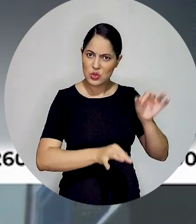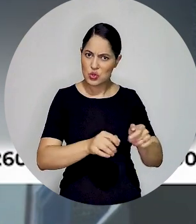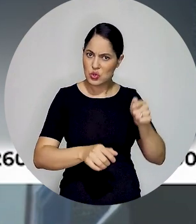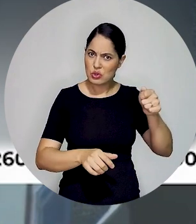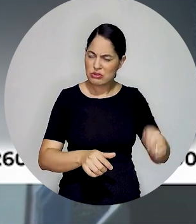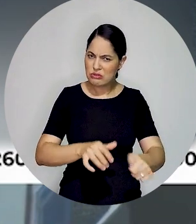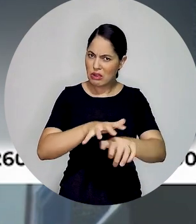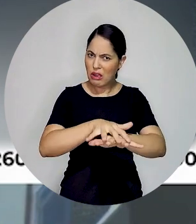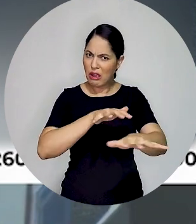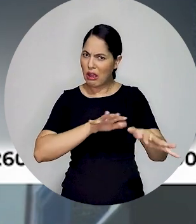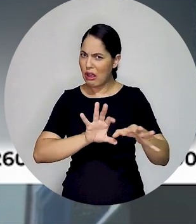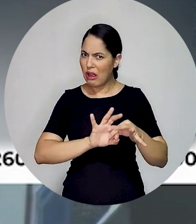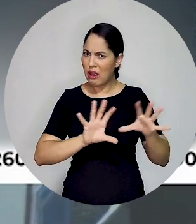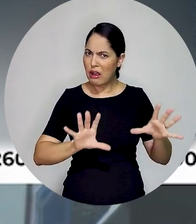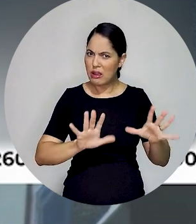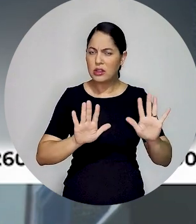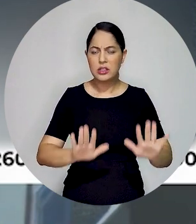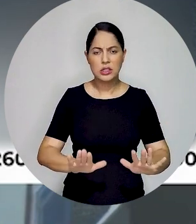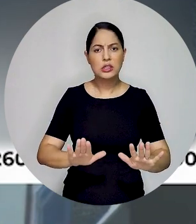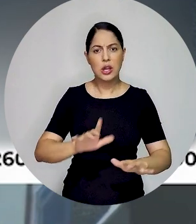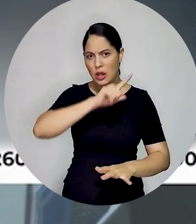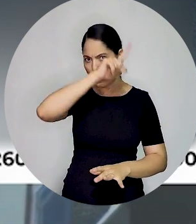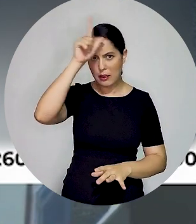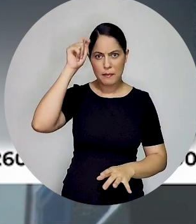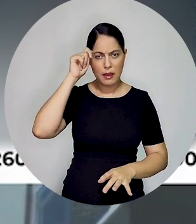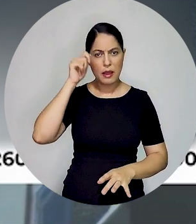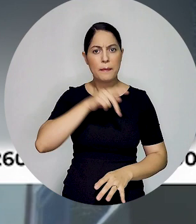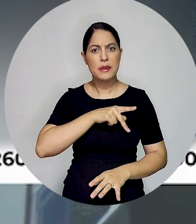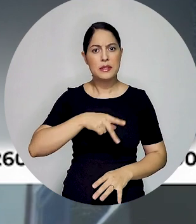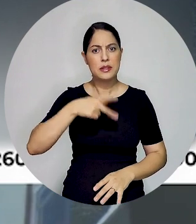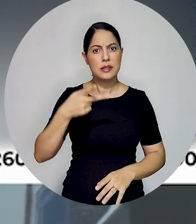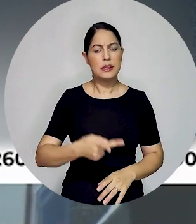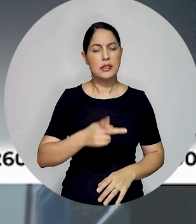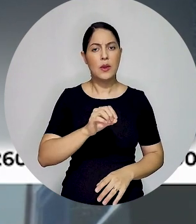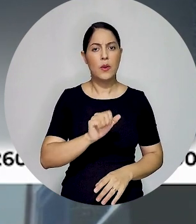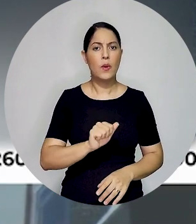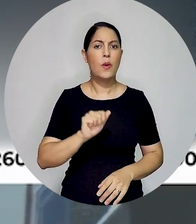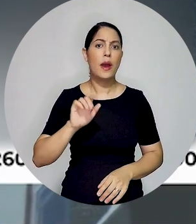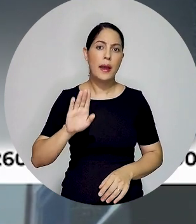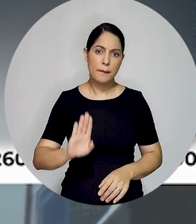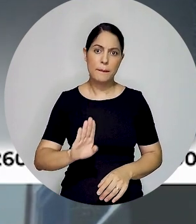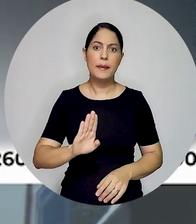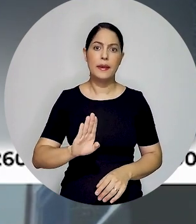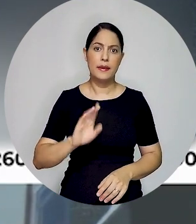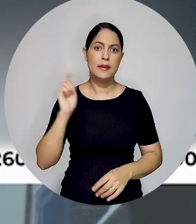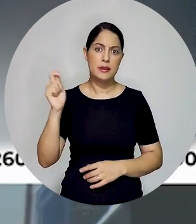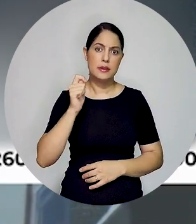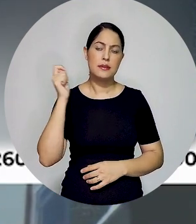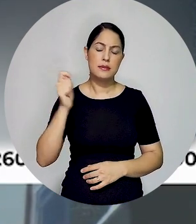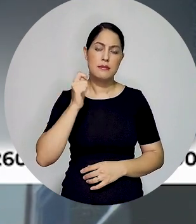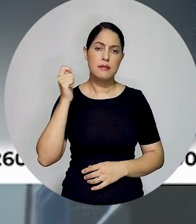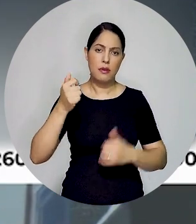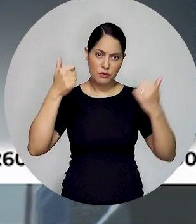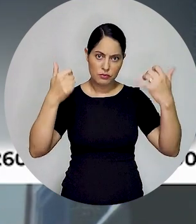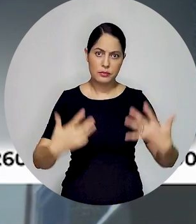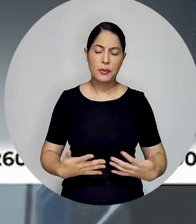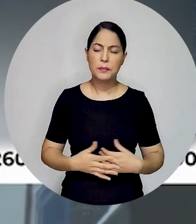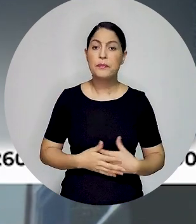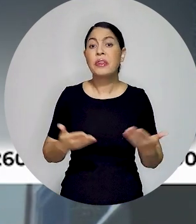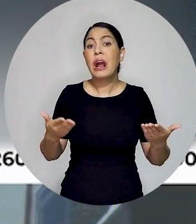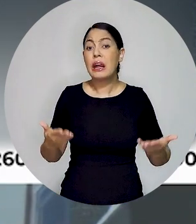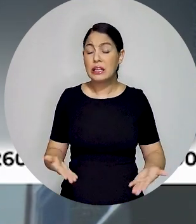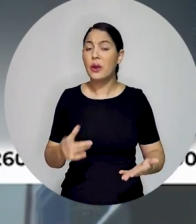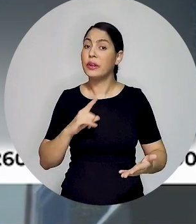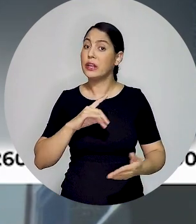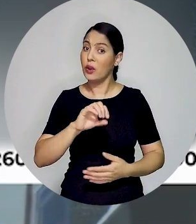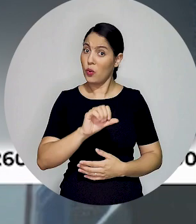como muito bem ressaltou o meu querido amigo Leonardo Lamac, que é presidente da OAB Gaúcha. Ainda que o magistrado